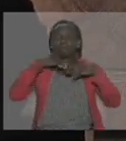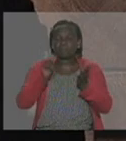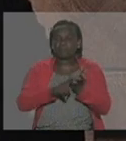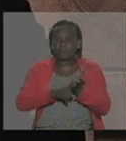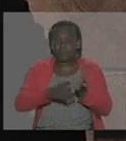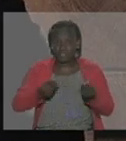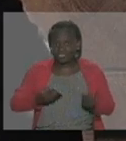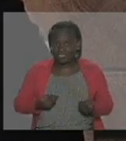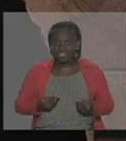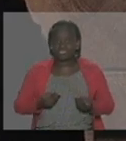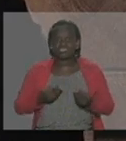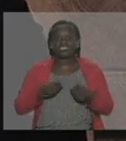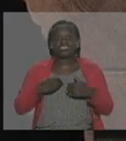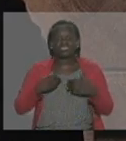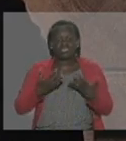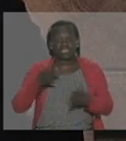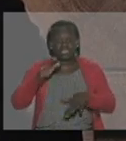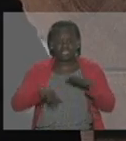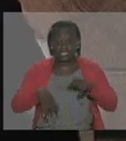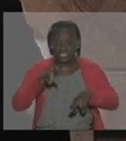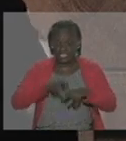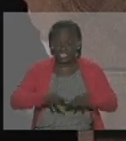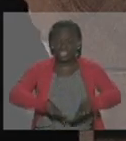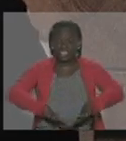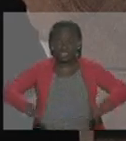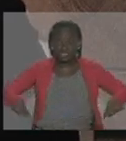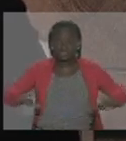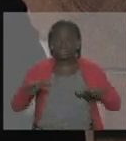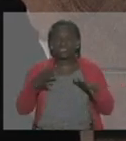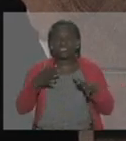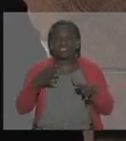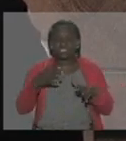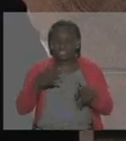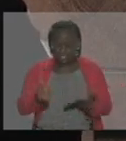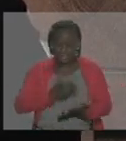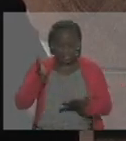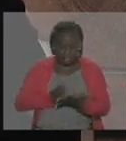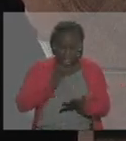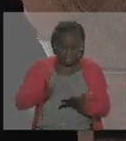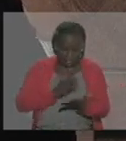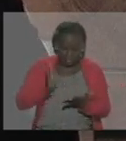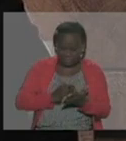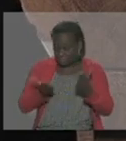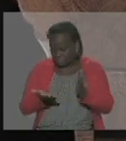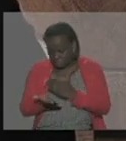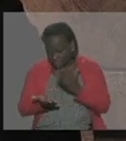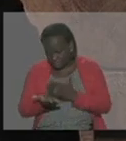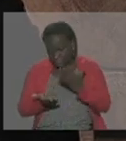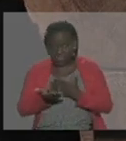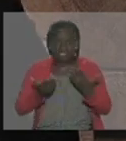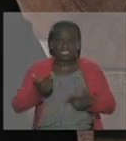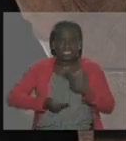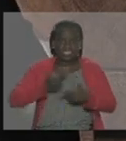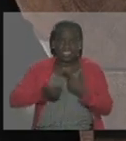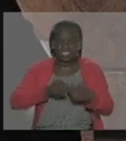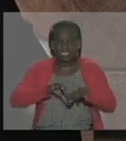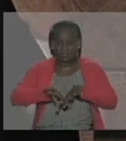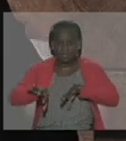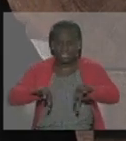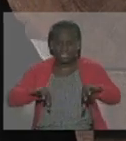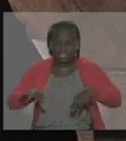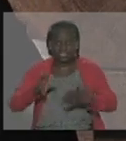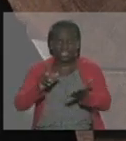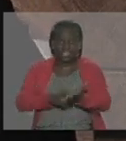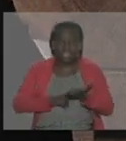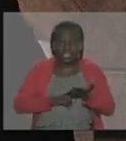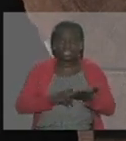afogada em papel e aí às vezes eu sentava no chão começava a desbastar aquilo eu pela pela